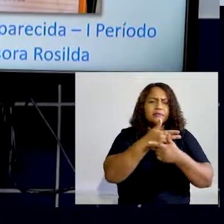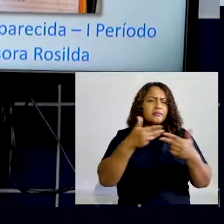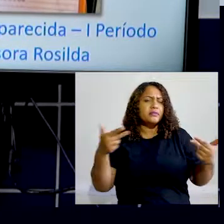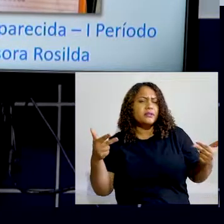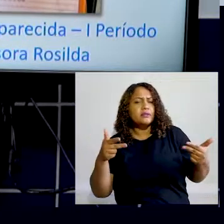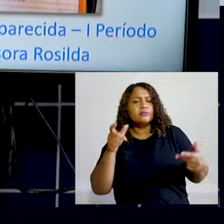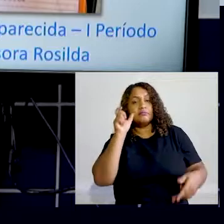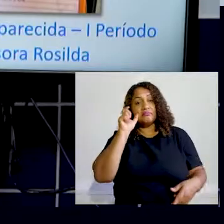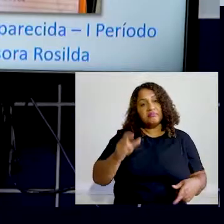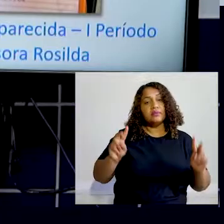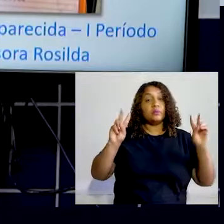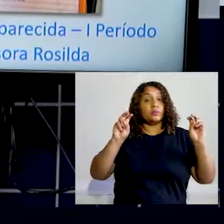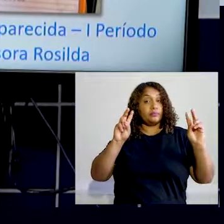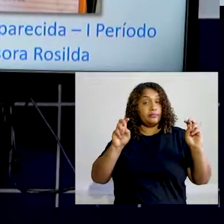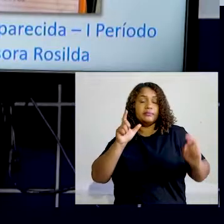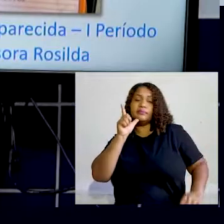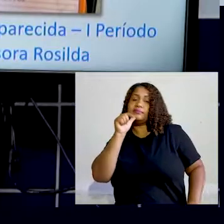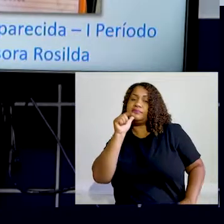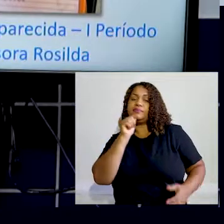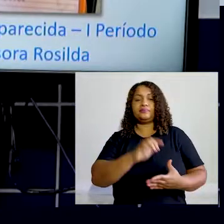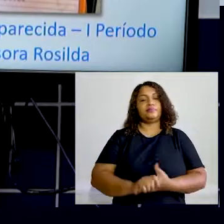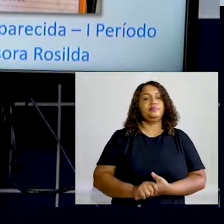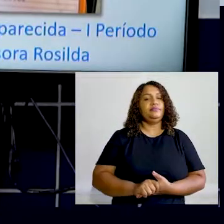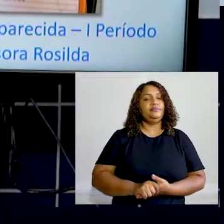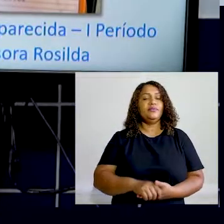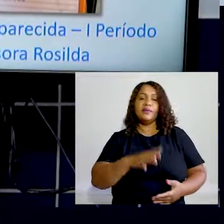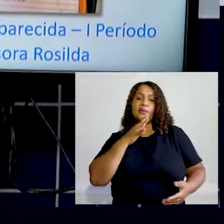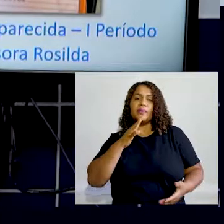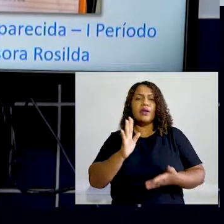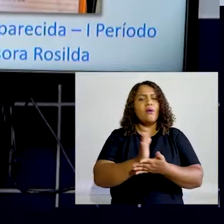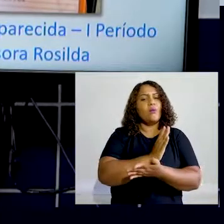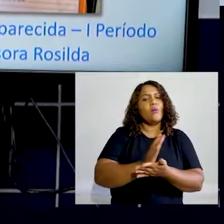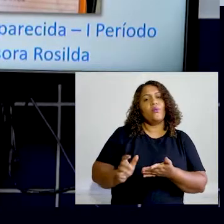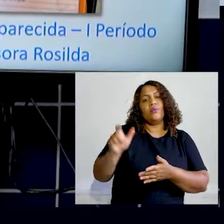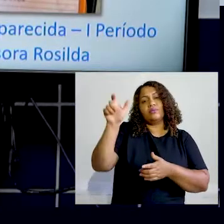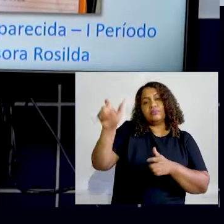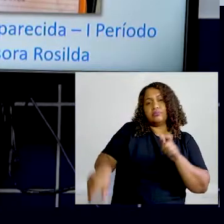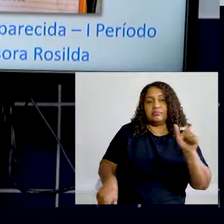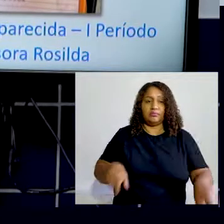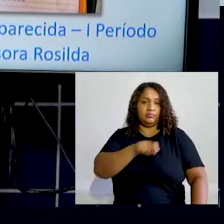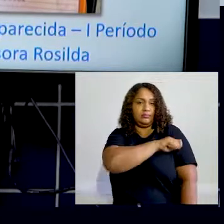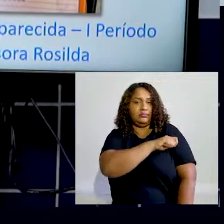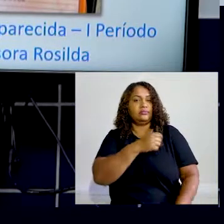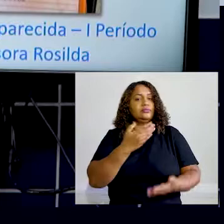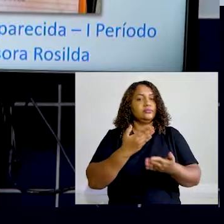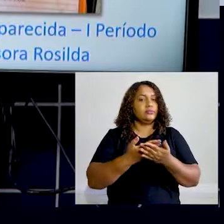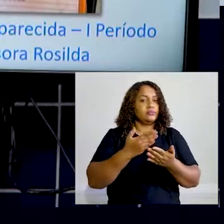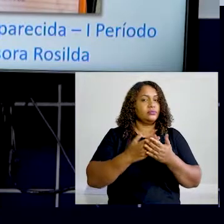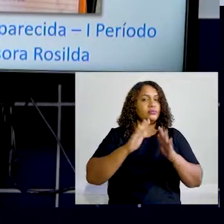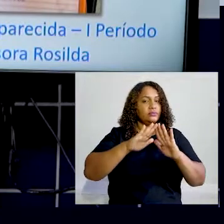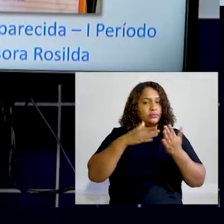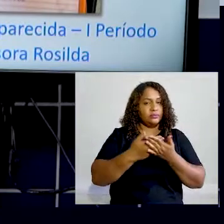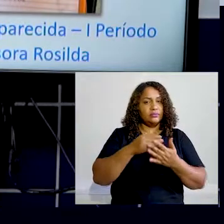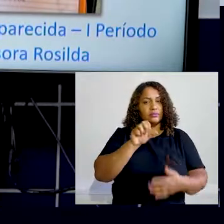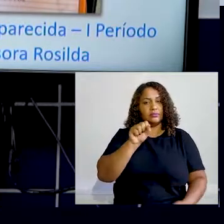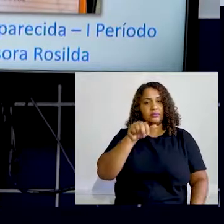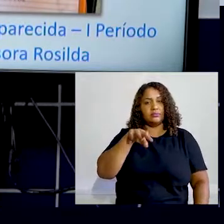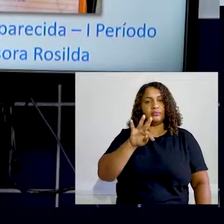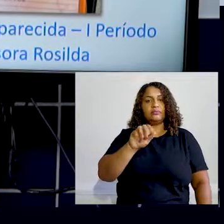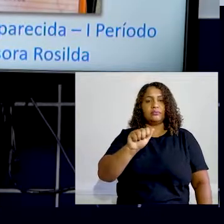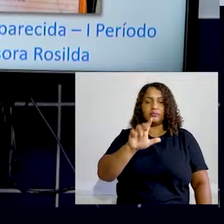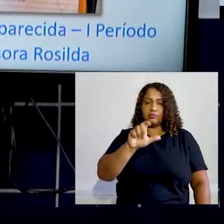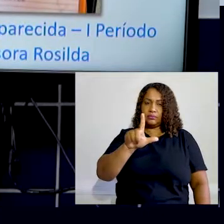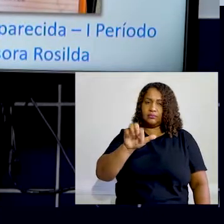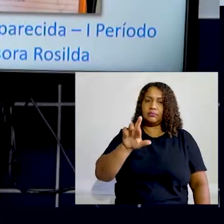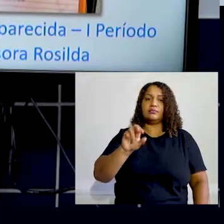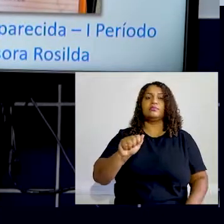coisas interessantes sobre o eixo água. Vamos conhecer alguns estudantes da Escola Municipal Santa Clara de